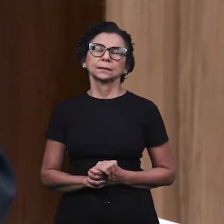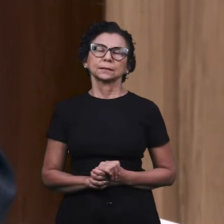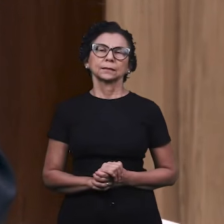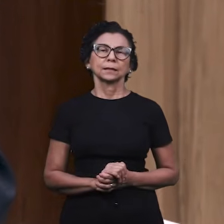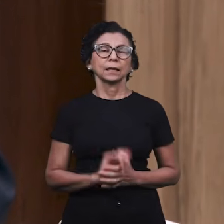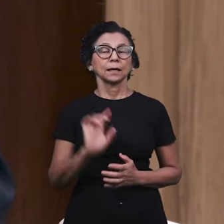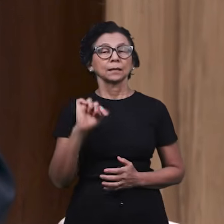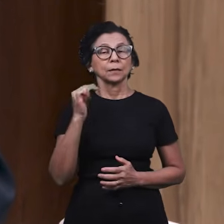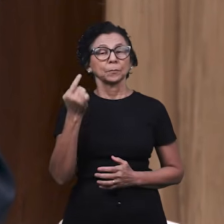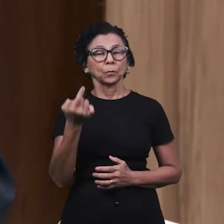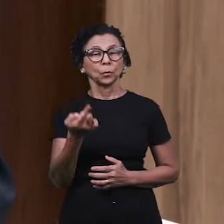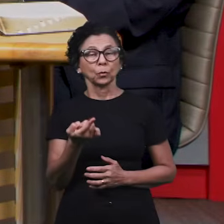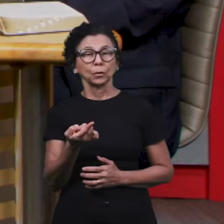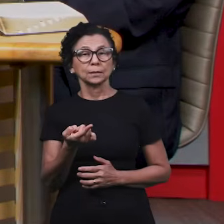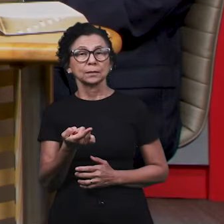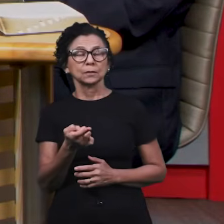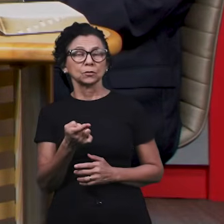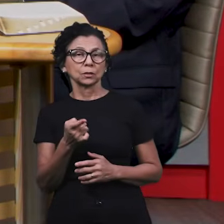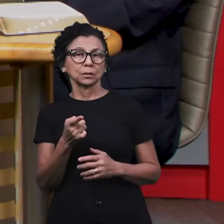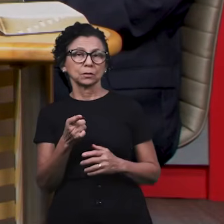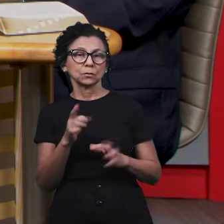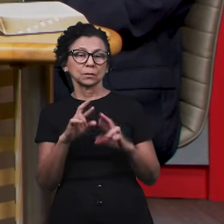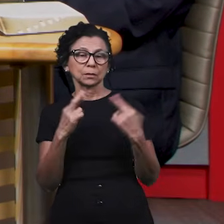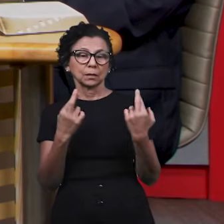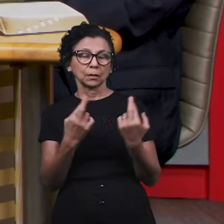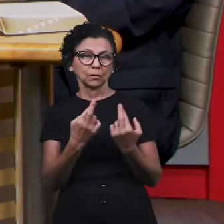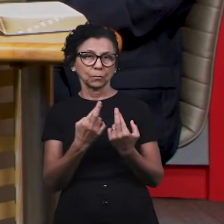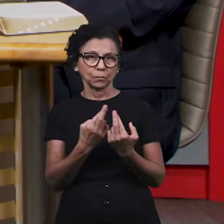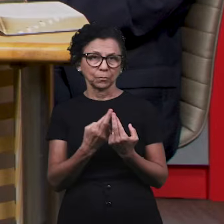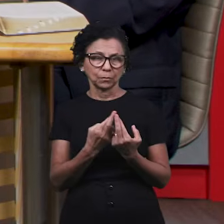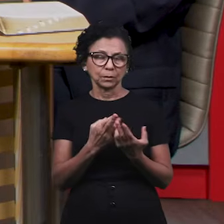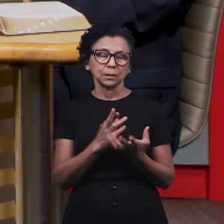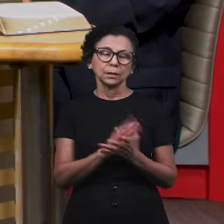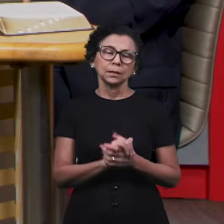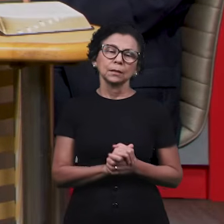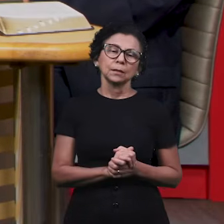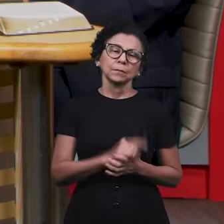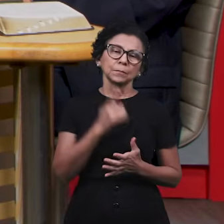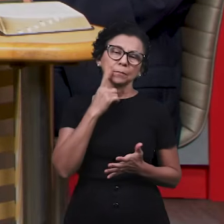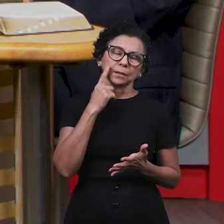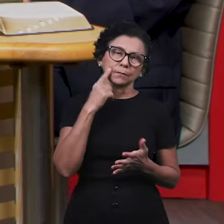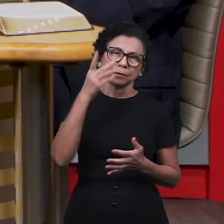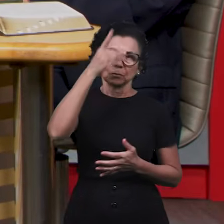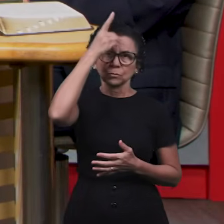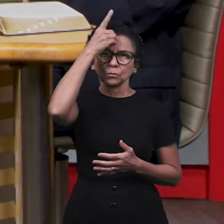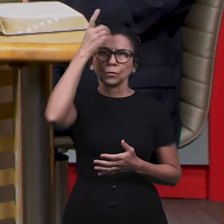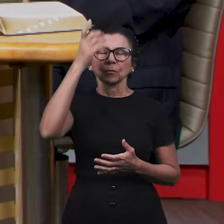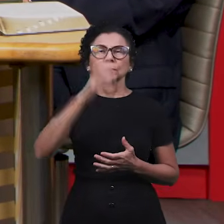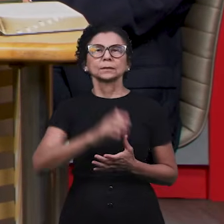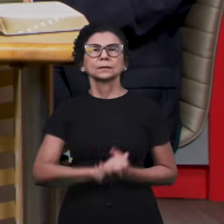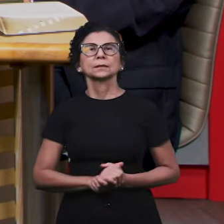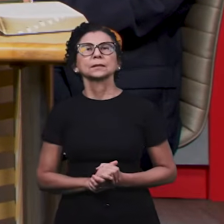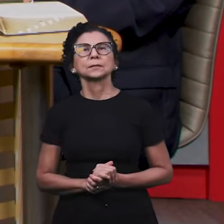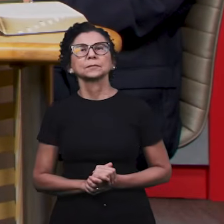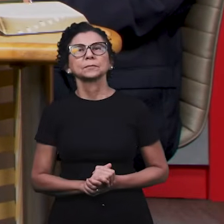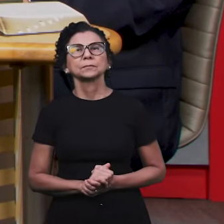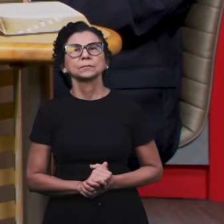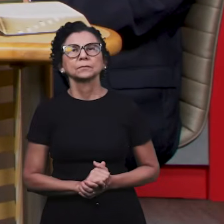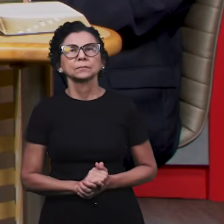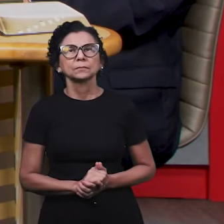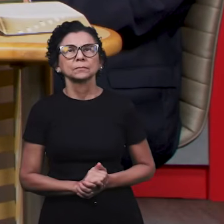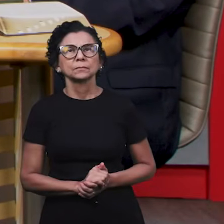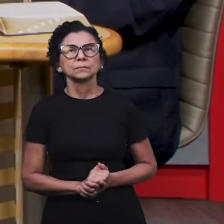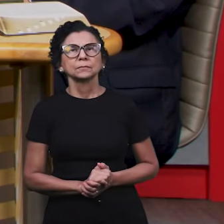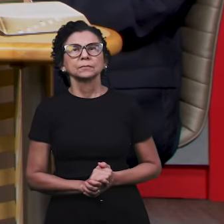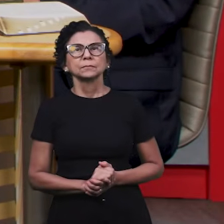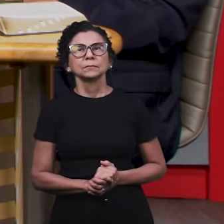A relação dos louvores muitas vezes é transmitida em grupos, também, né, que vai ser cantado os louvores. Em vez de estar escrevendo no papel, faz ali, distribui no grupo.